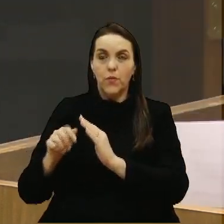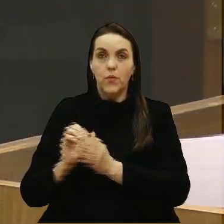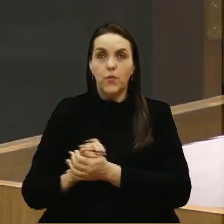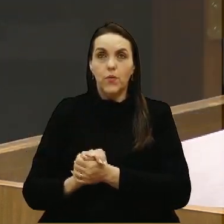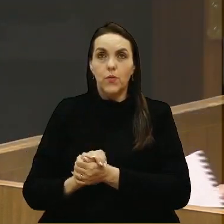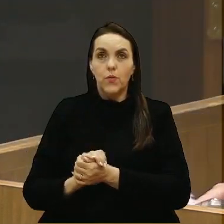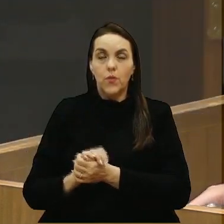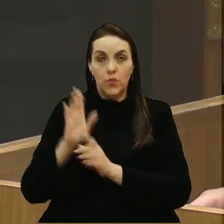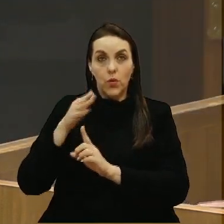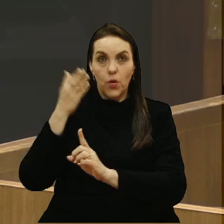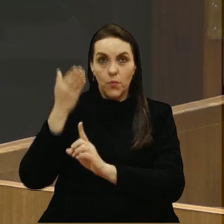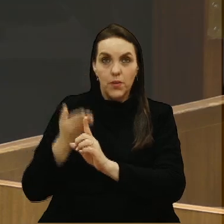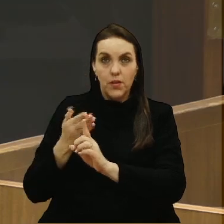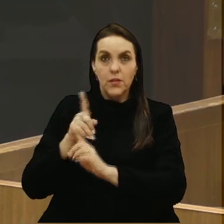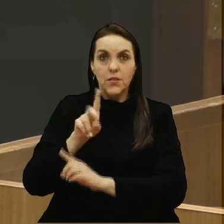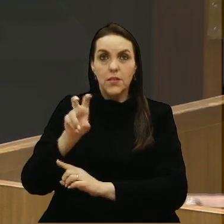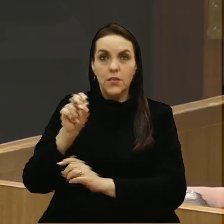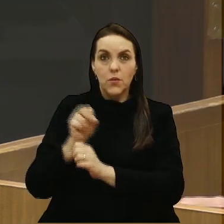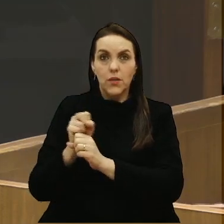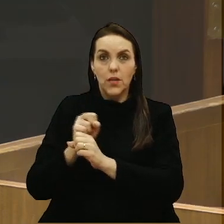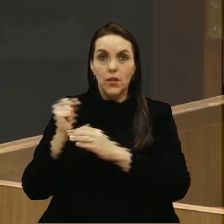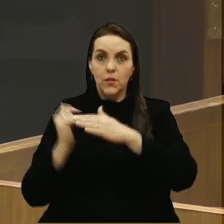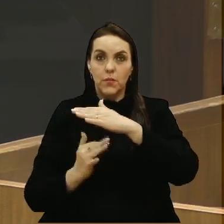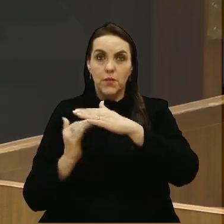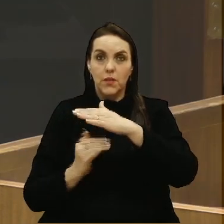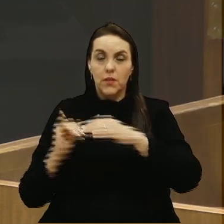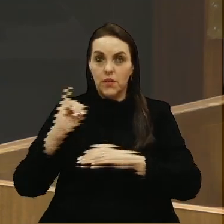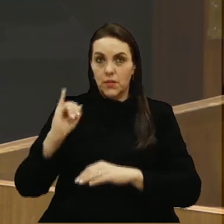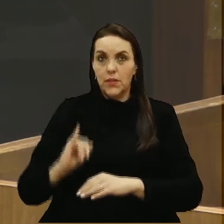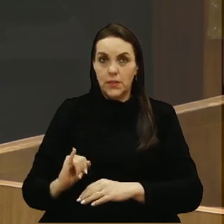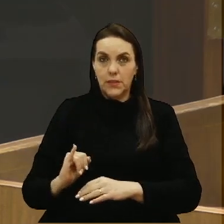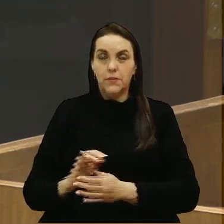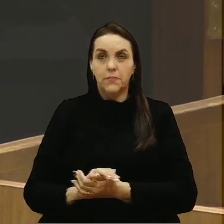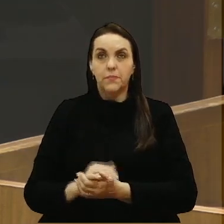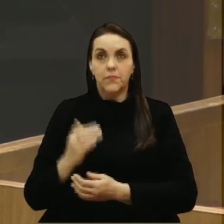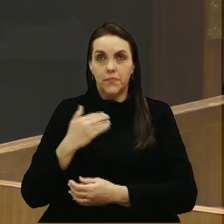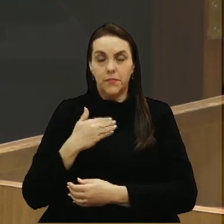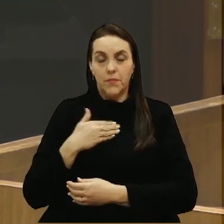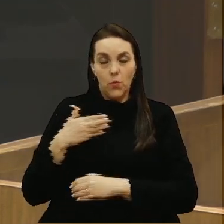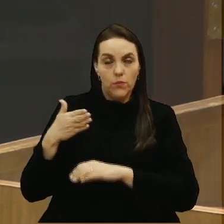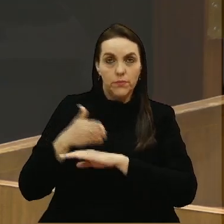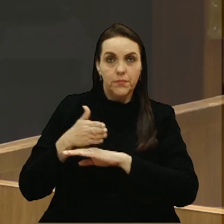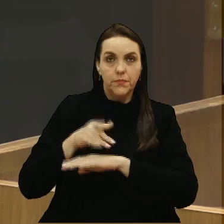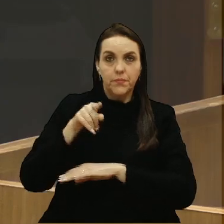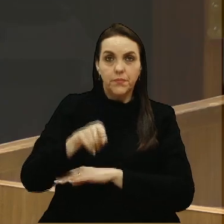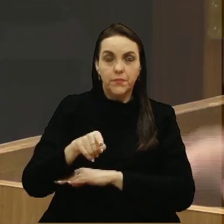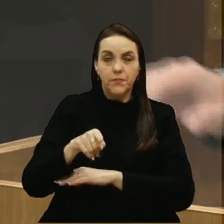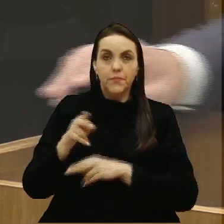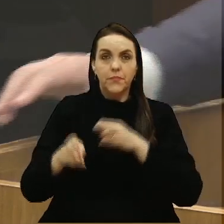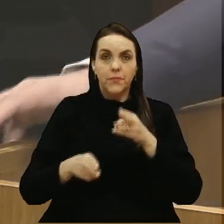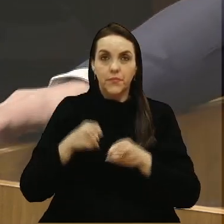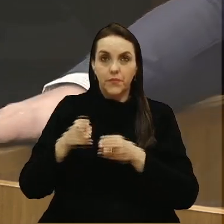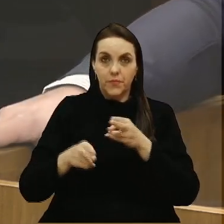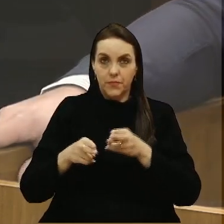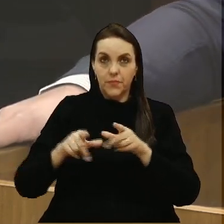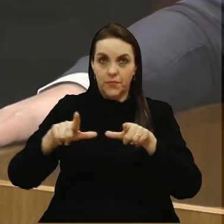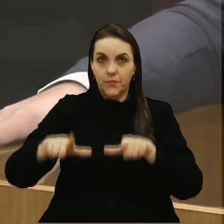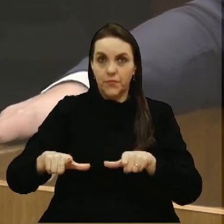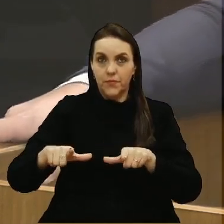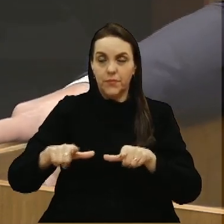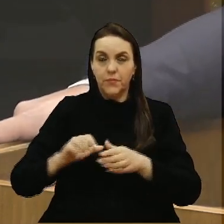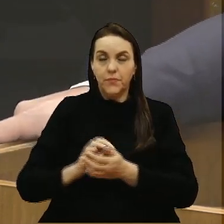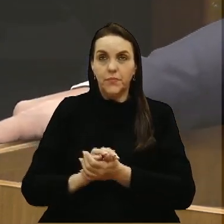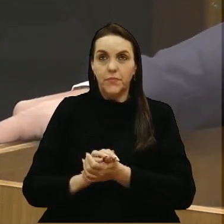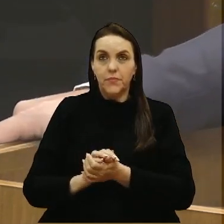numa homenagem aos 150 anos da imigração italiana. Eu tive na estação férrea